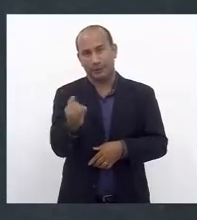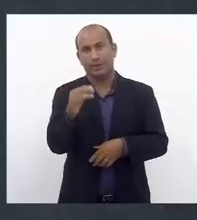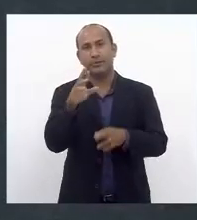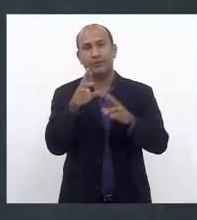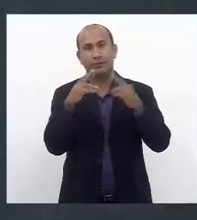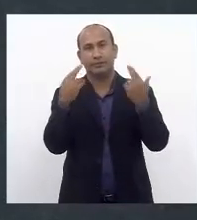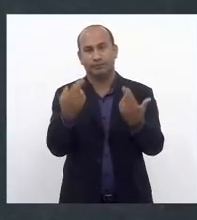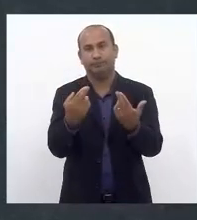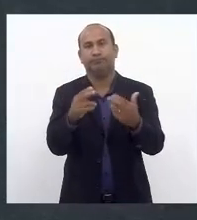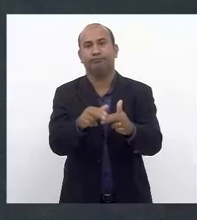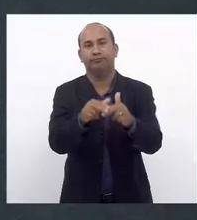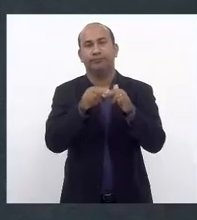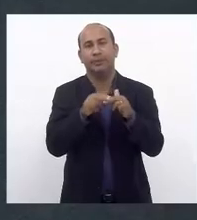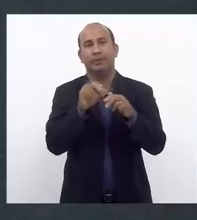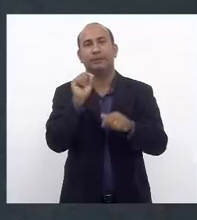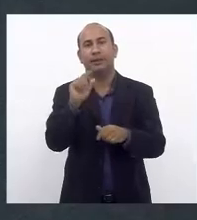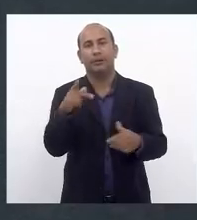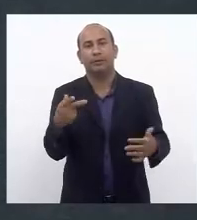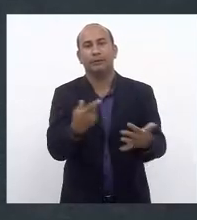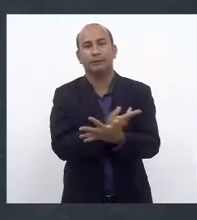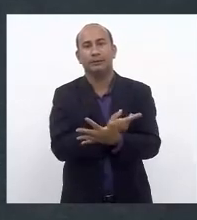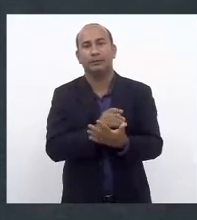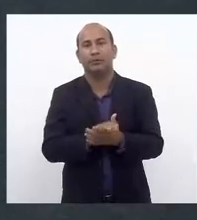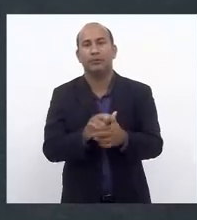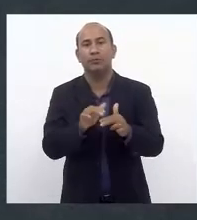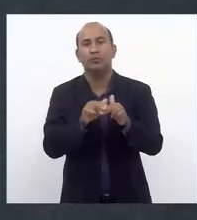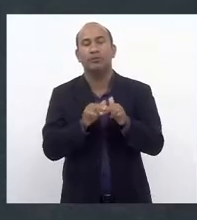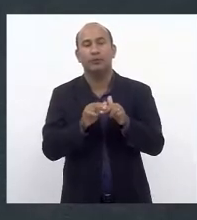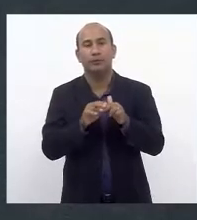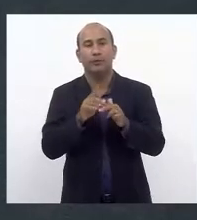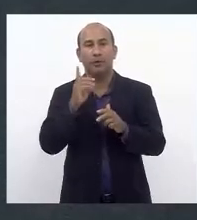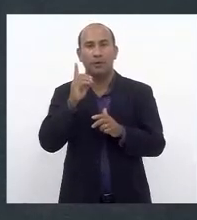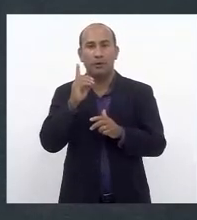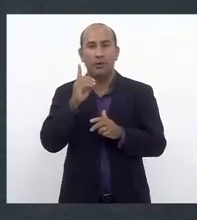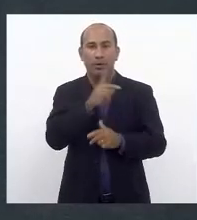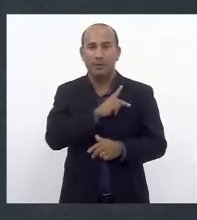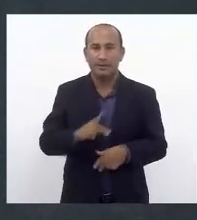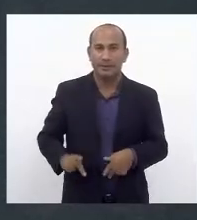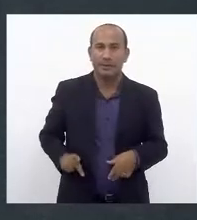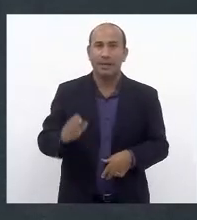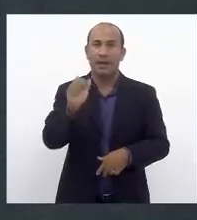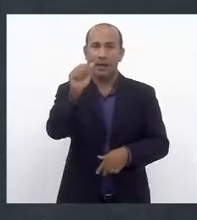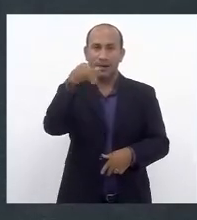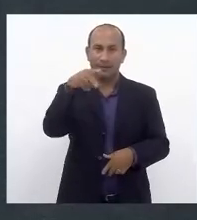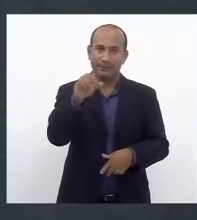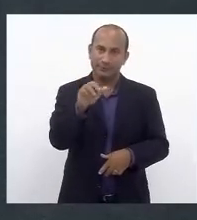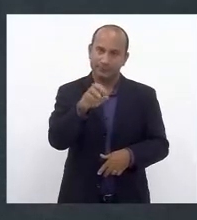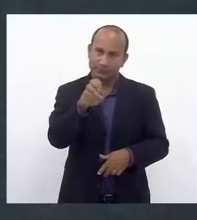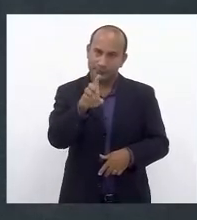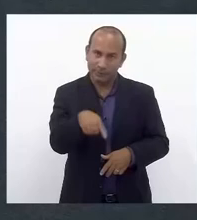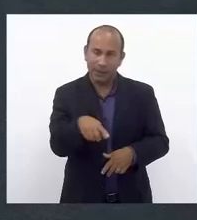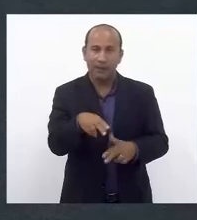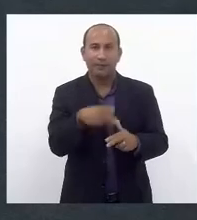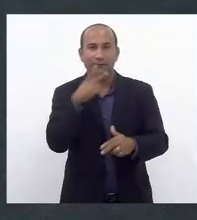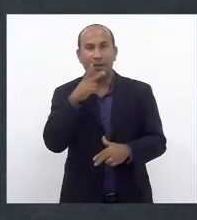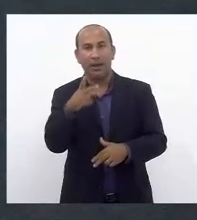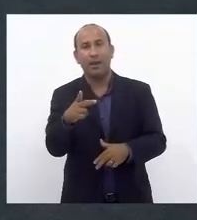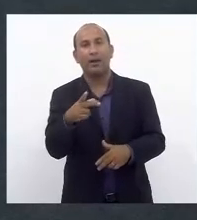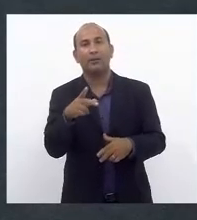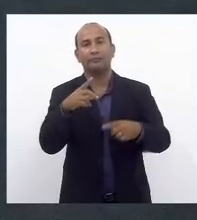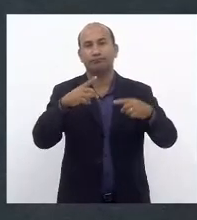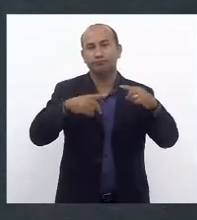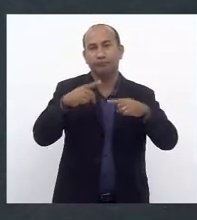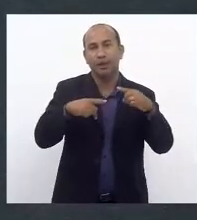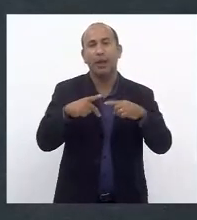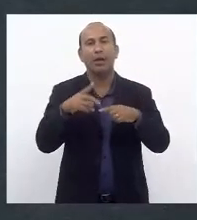foi promovida com o presidente André Siciliano, mediando esse debate com o